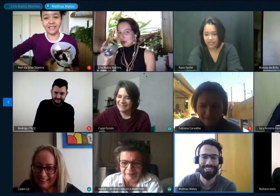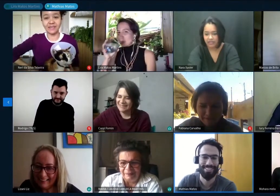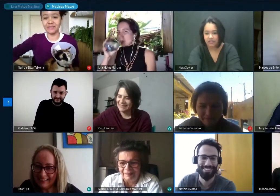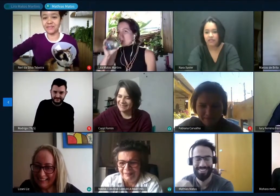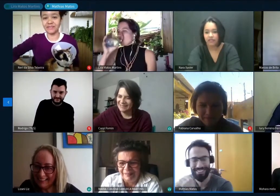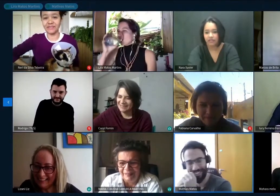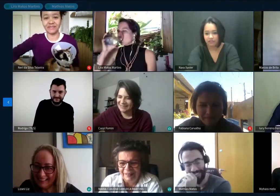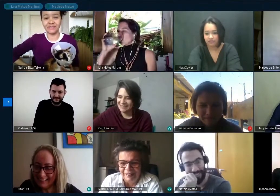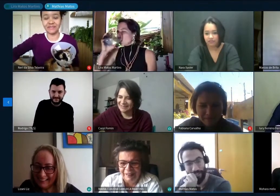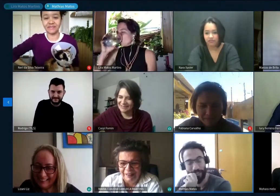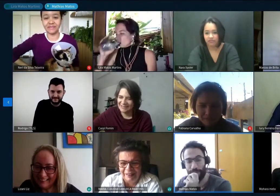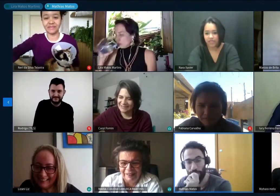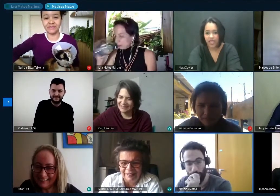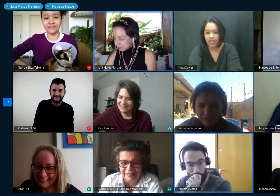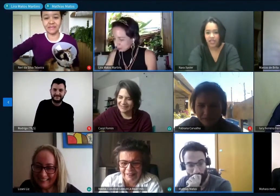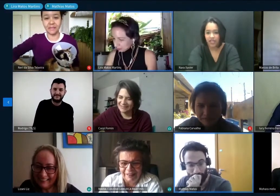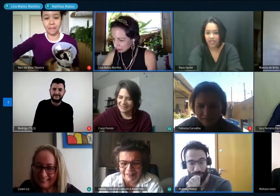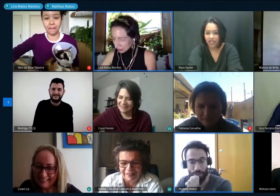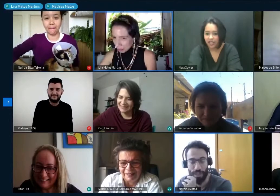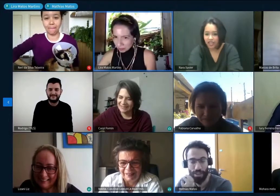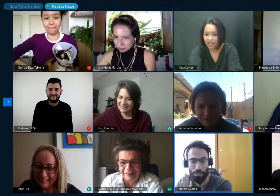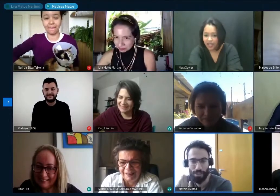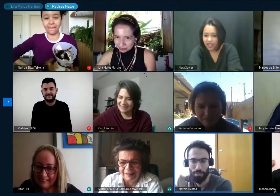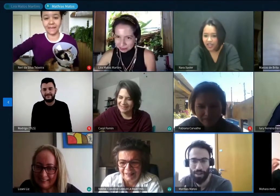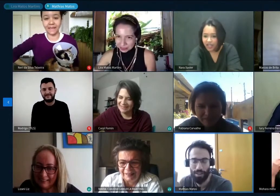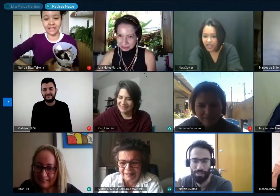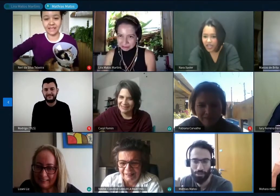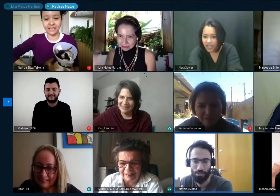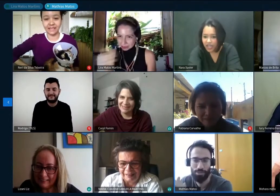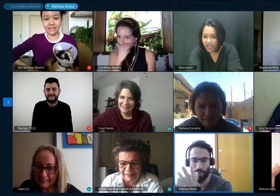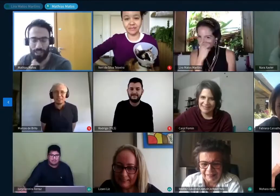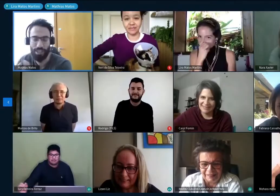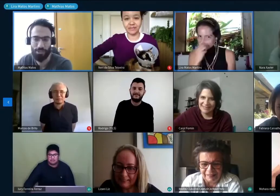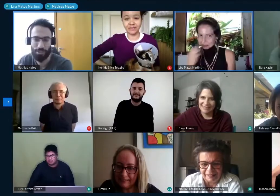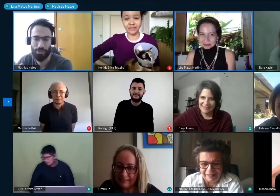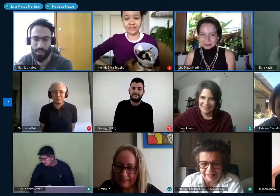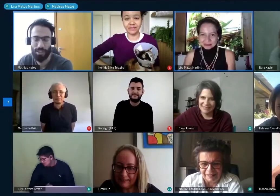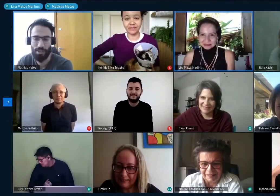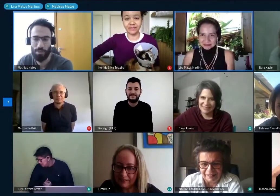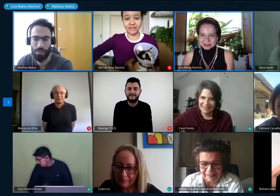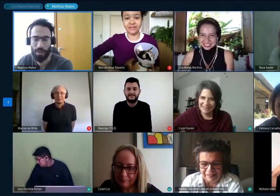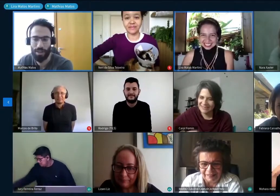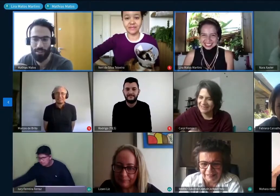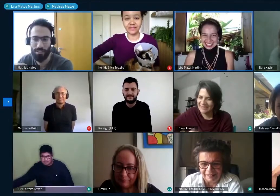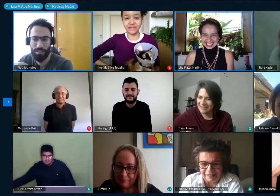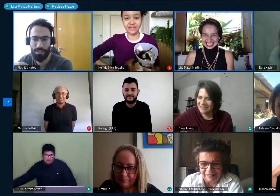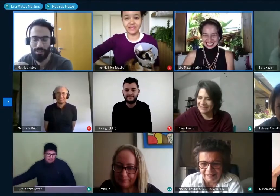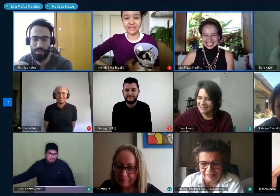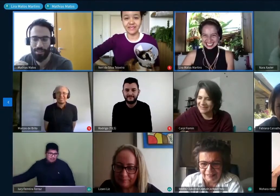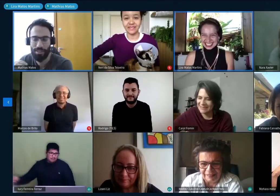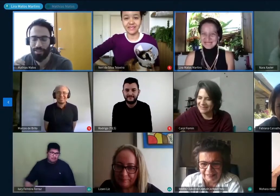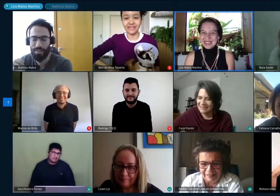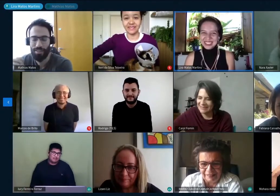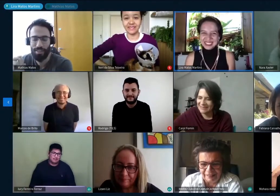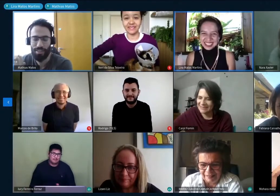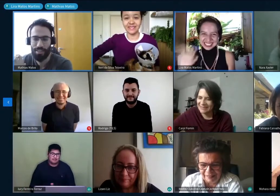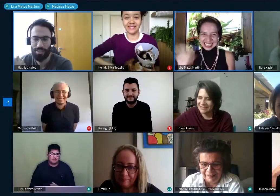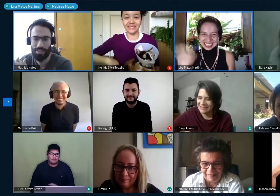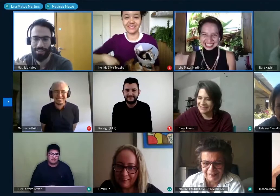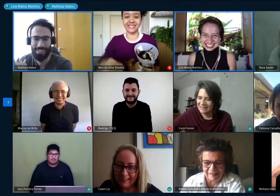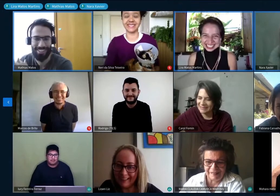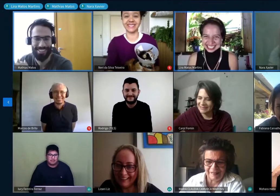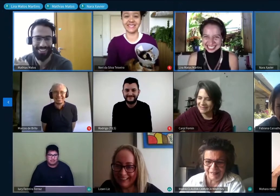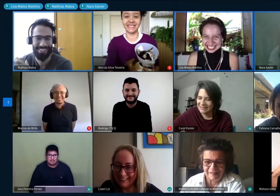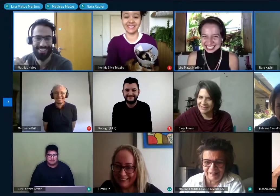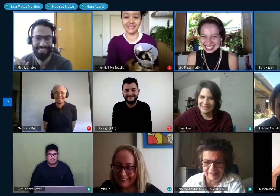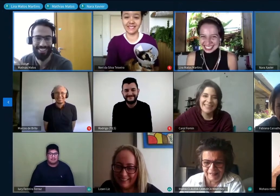assoprou. Nossa, foi muito bonito. Eu filmei algumas partes, eu chorei junto com você em algumas partes. Meu irmão,